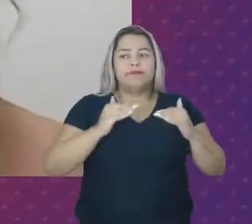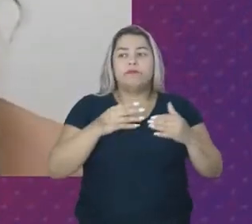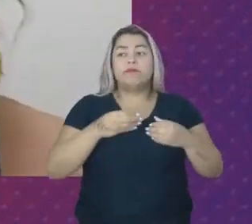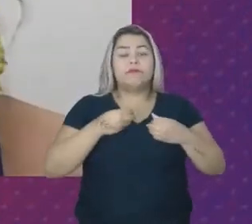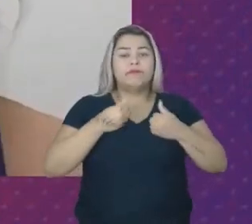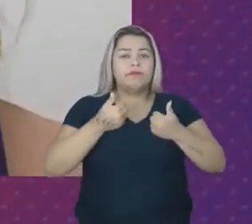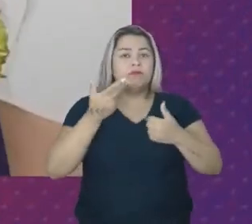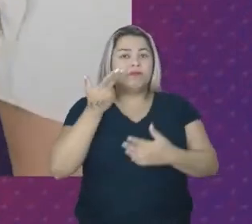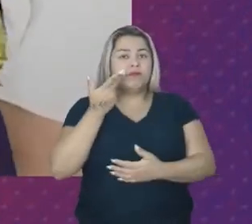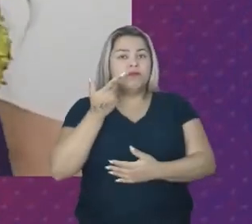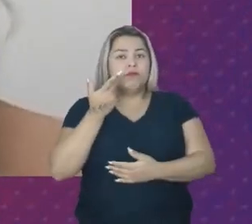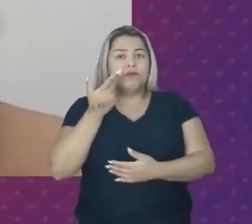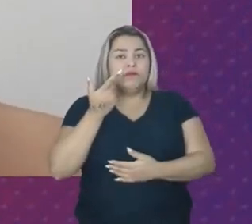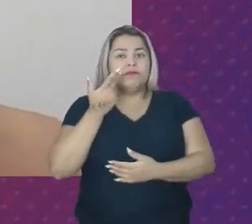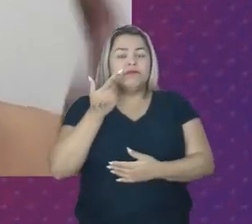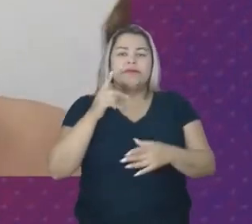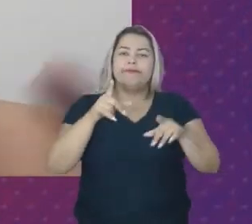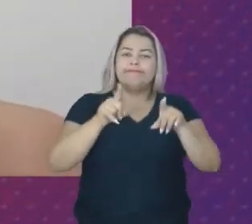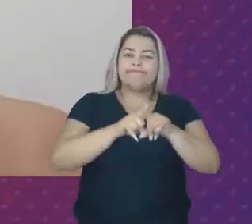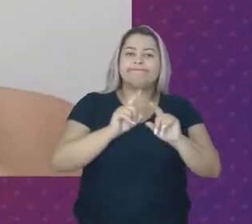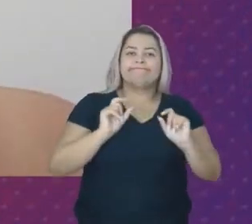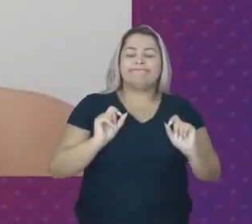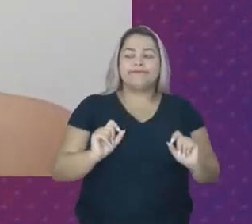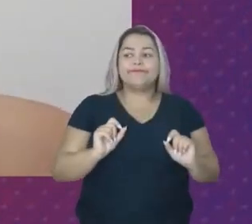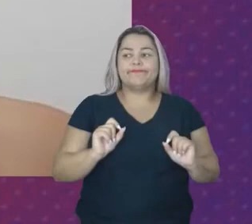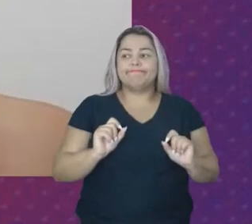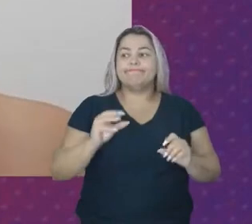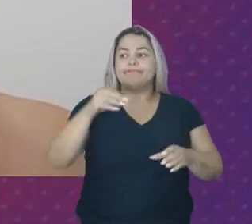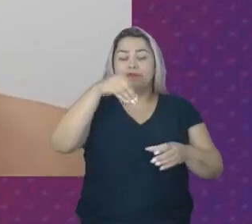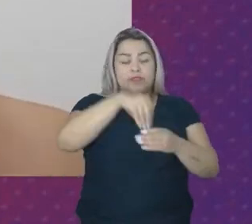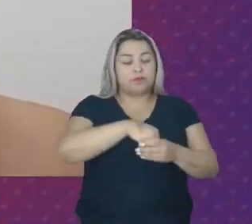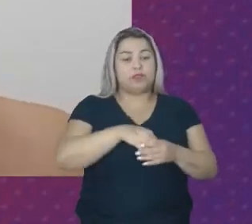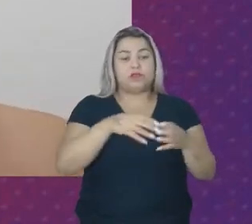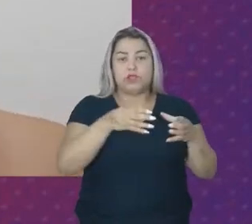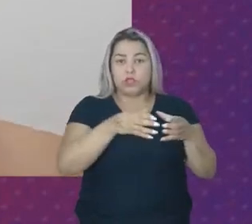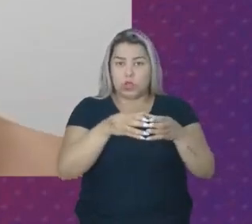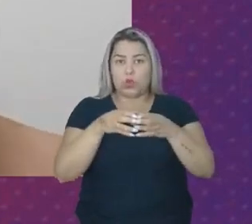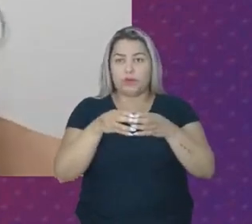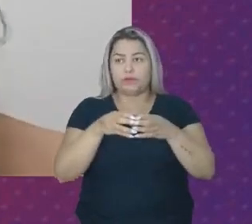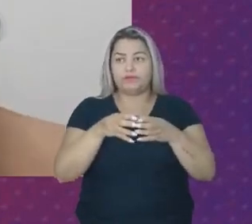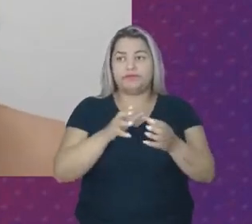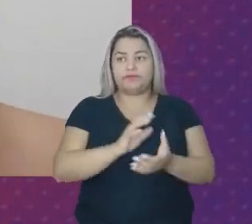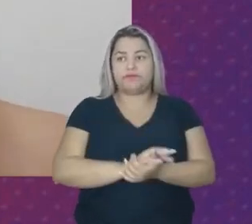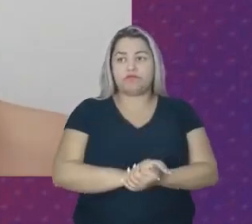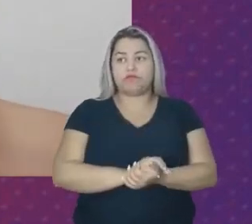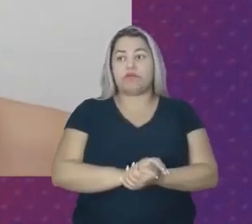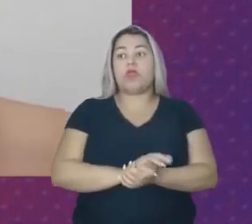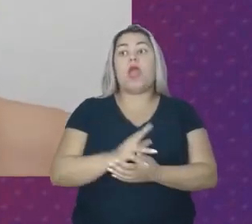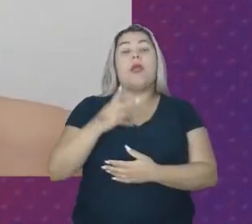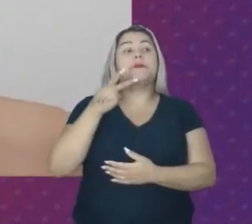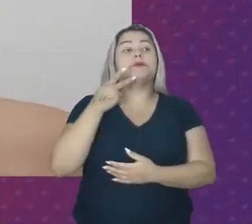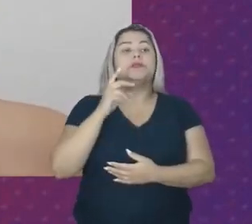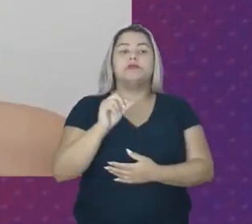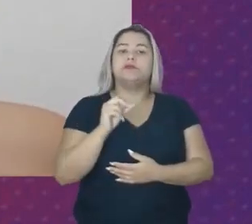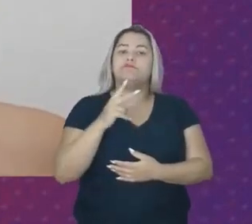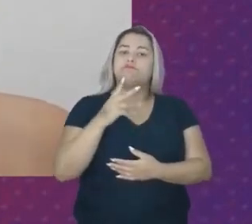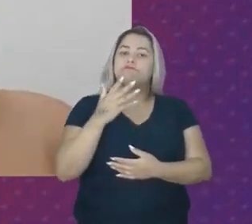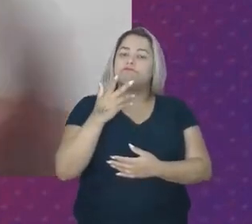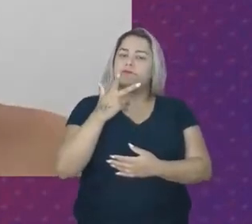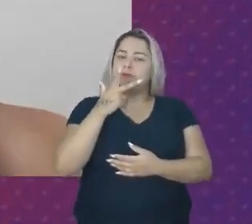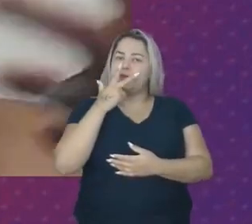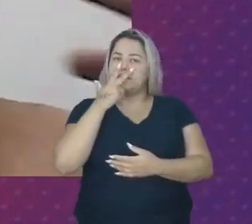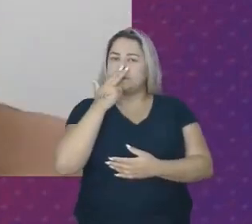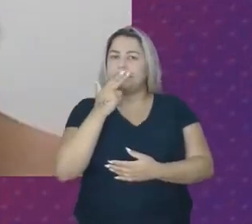bem comum. Então, essas pessoas são vistas dentro desse arquétipo do herói. Para que não pareça algo muito